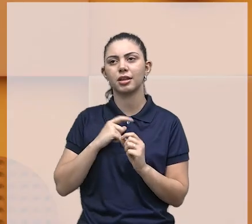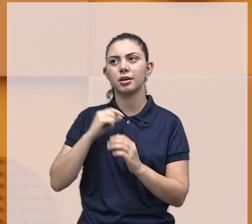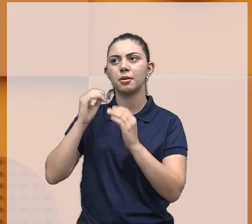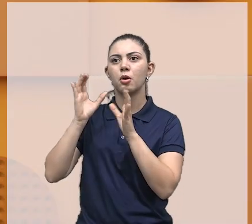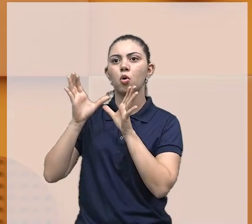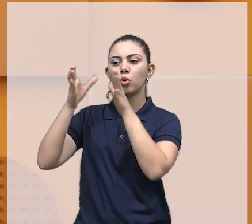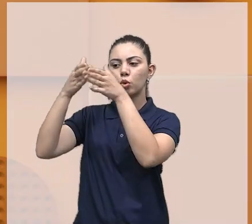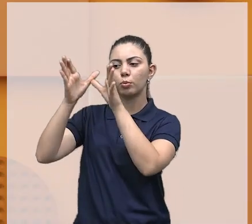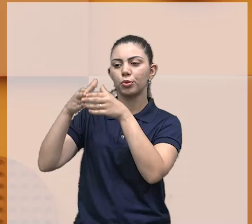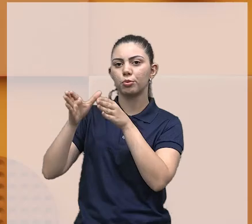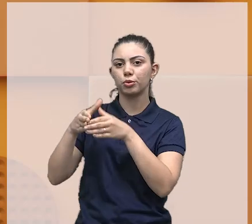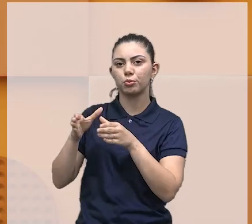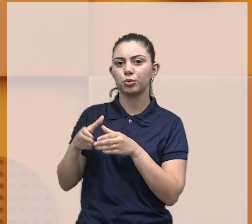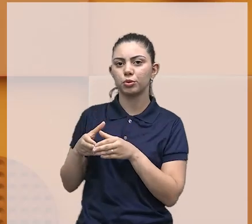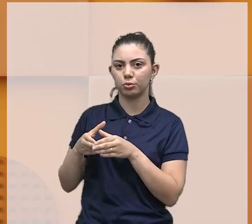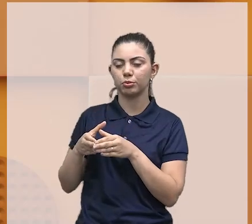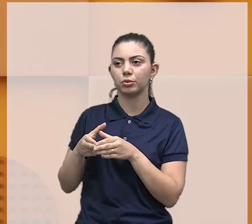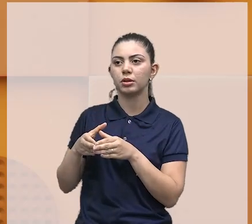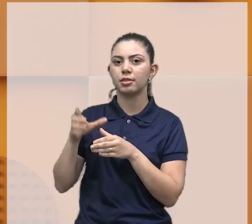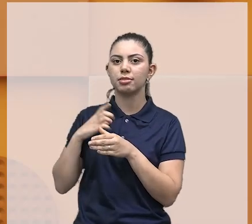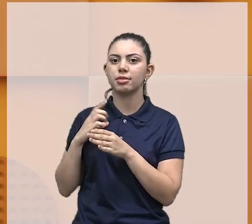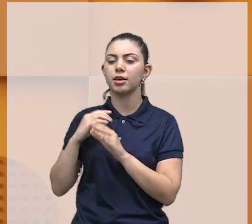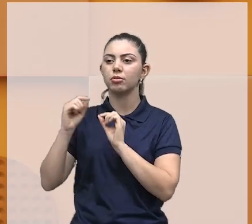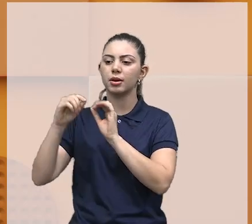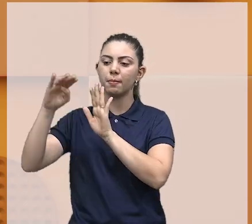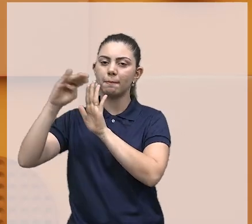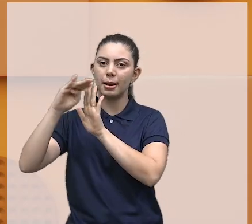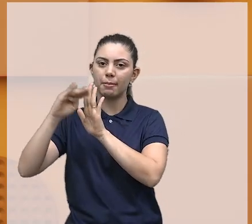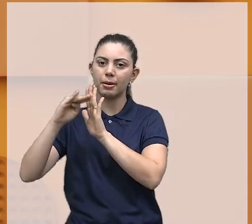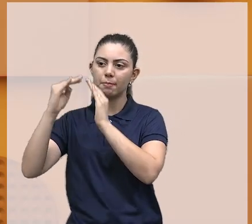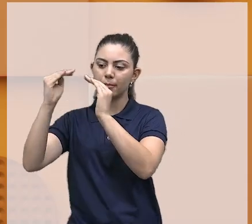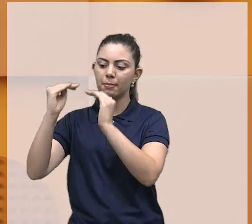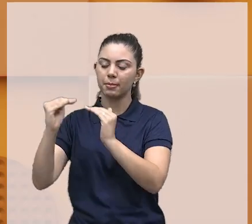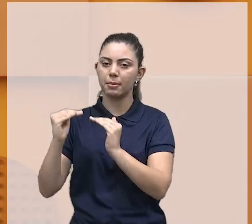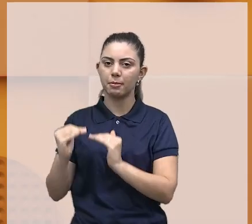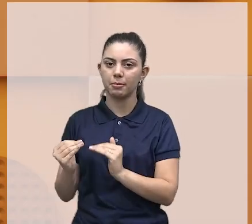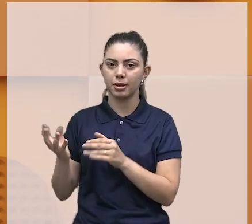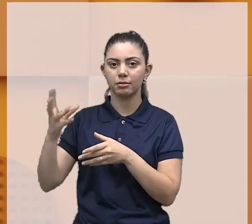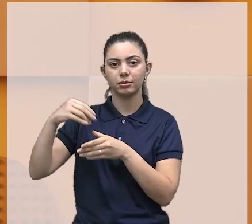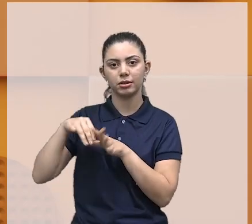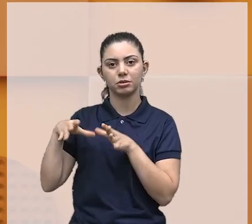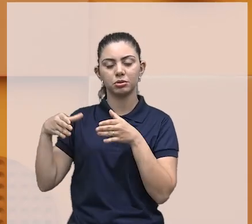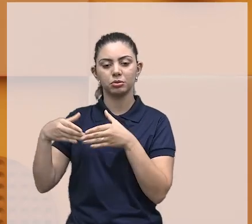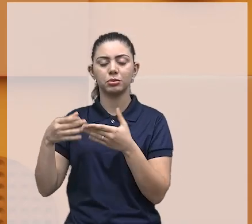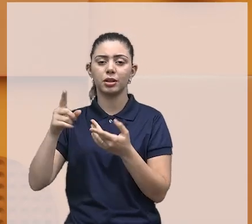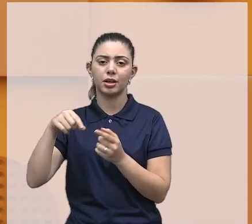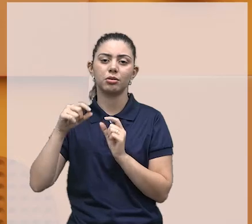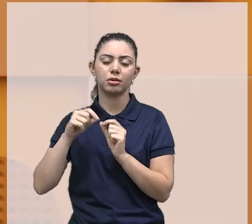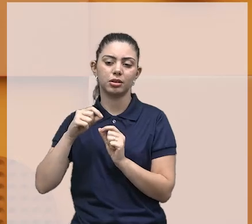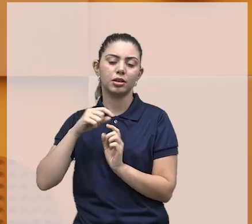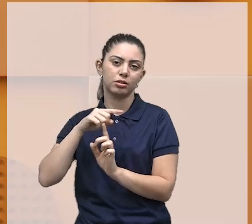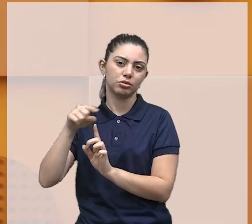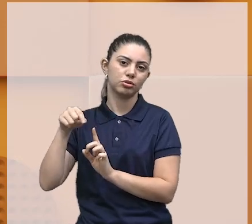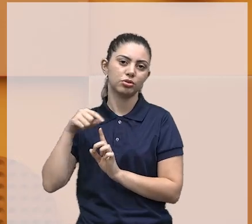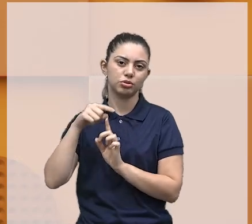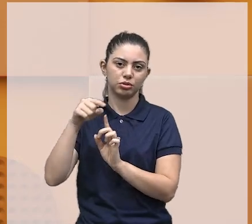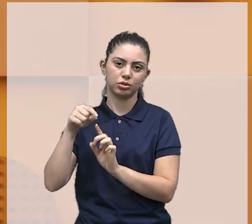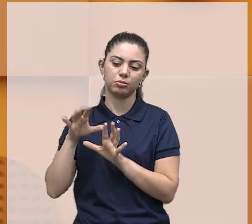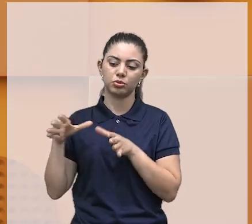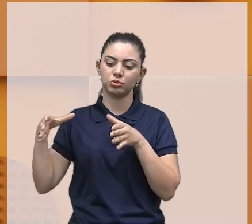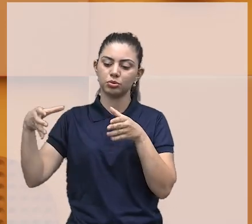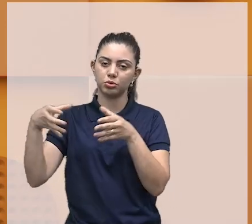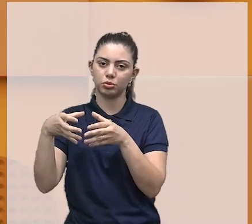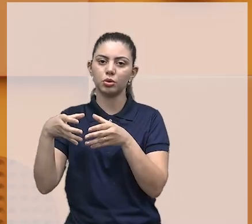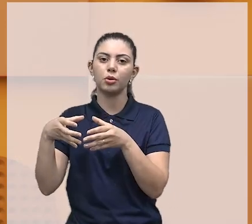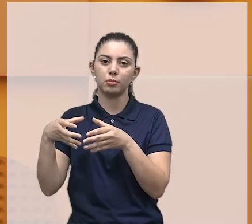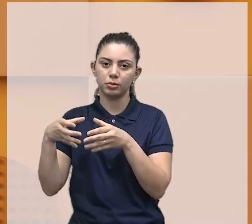hierarquia também, não é mesmo? Ligada, se a gente for ver, né? São, então, aí títulos de nobreza, mas que também denota que